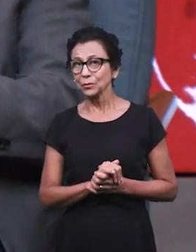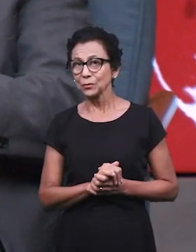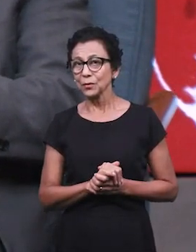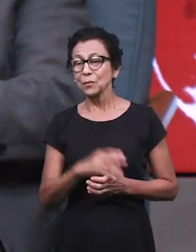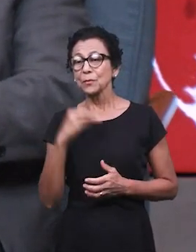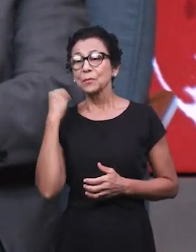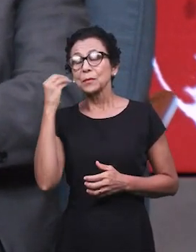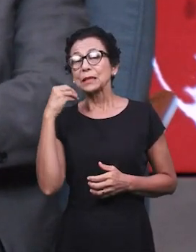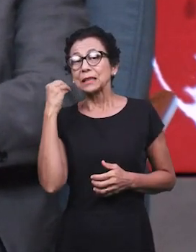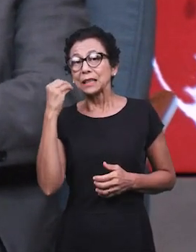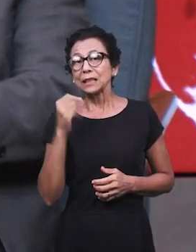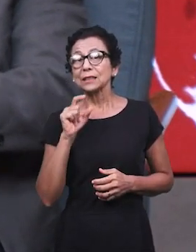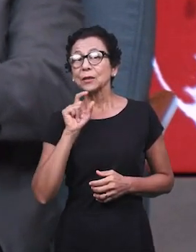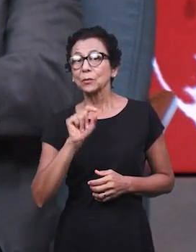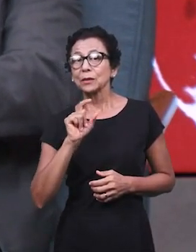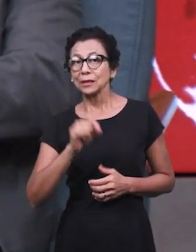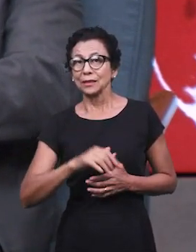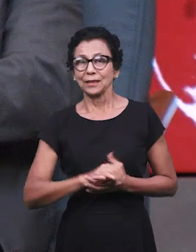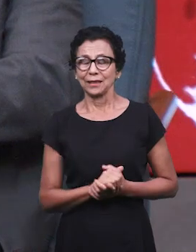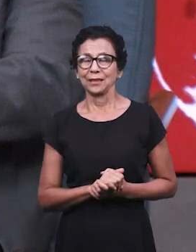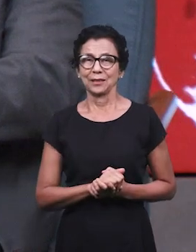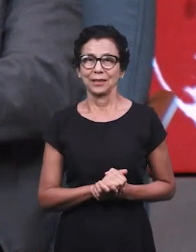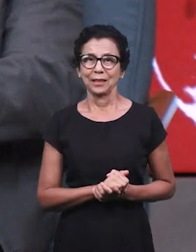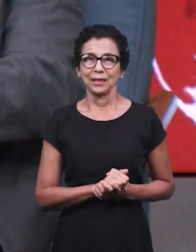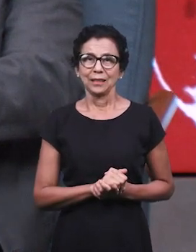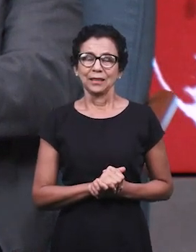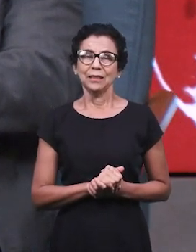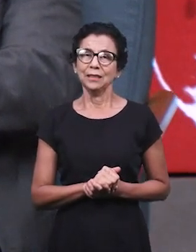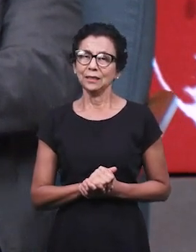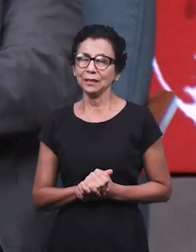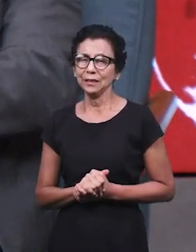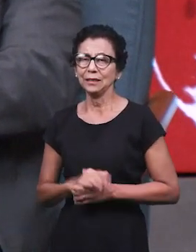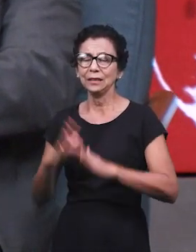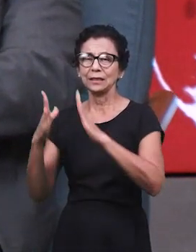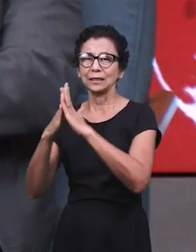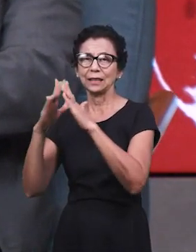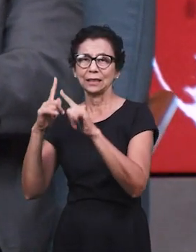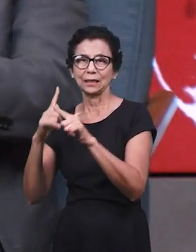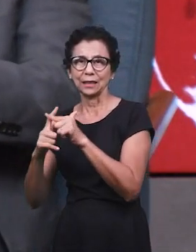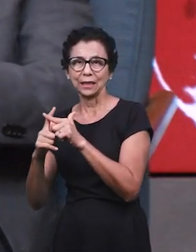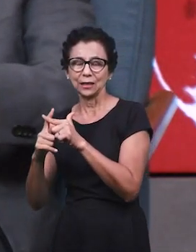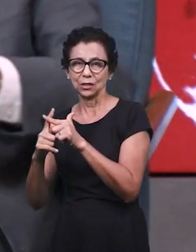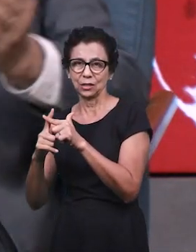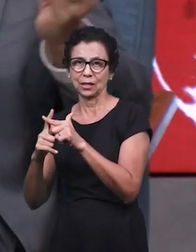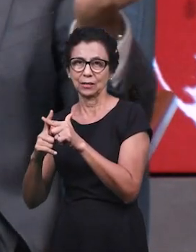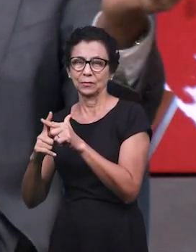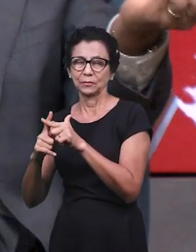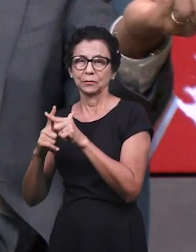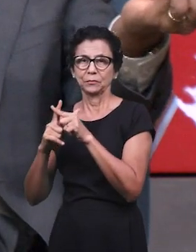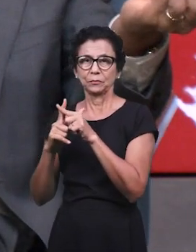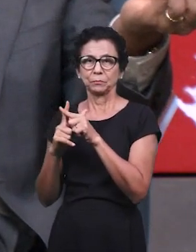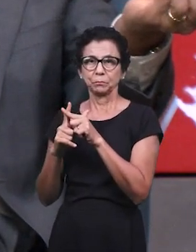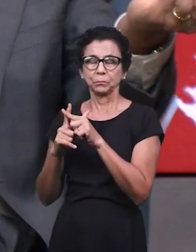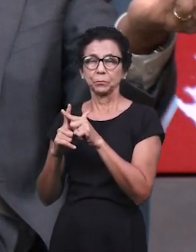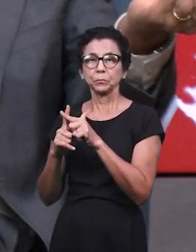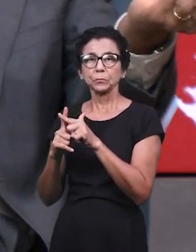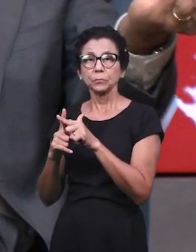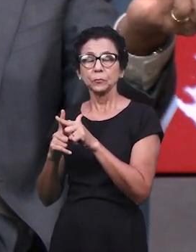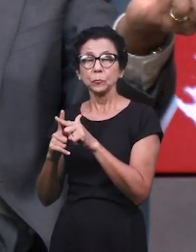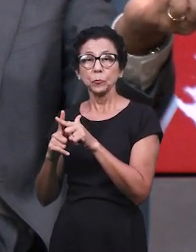o ministério na igreja, milagre, como foi na